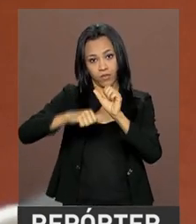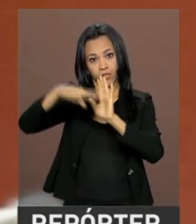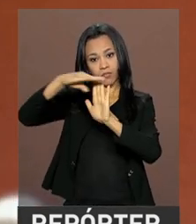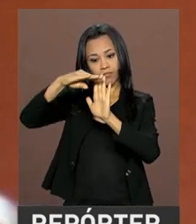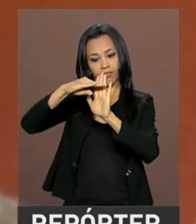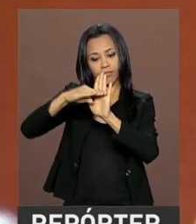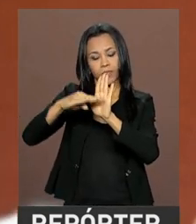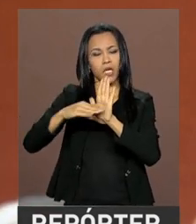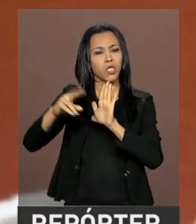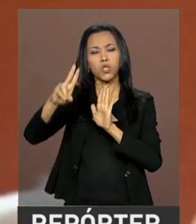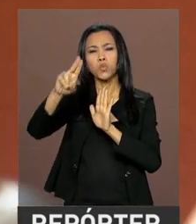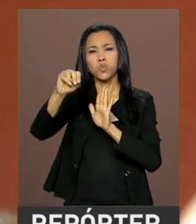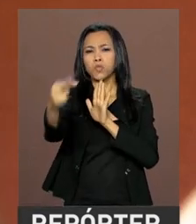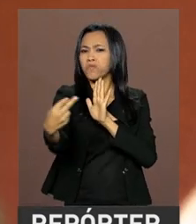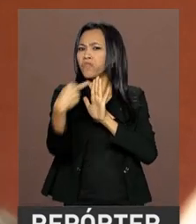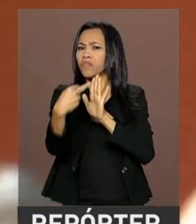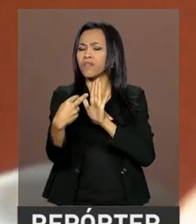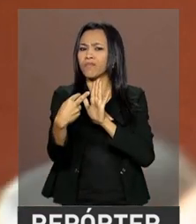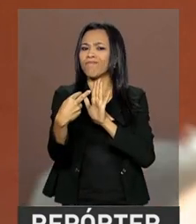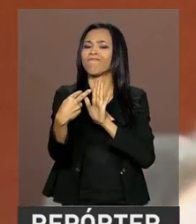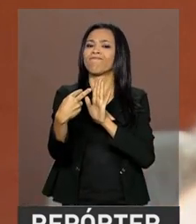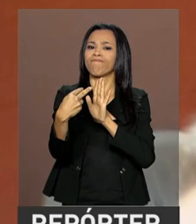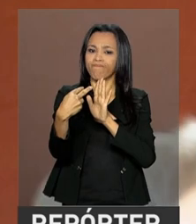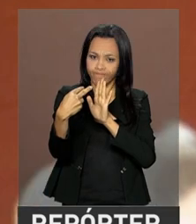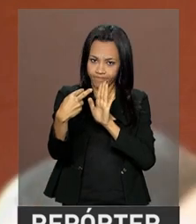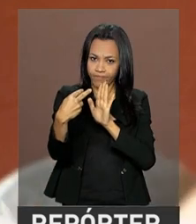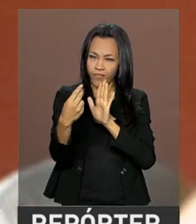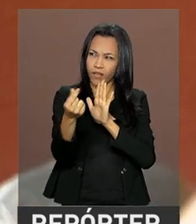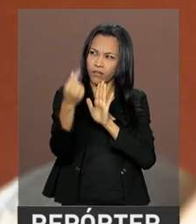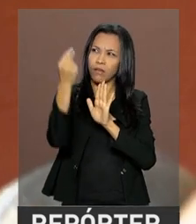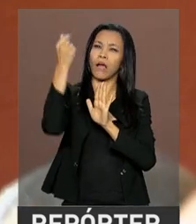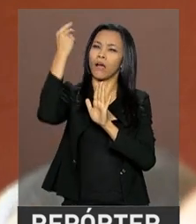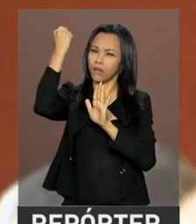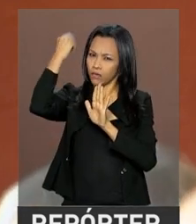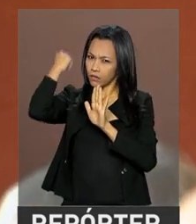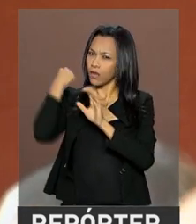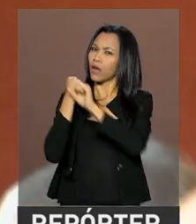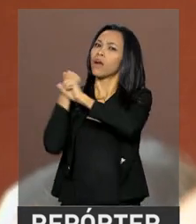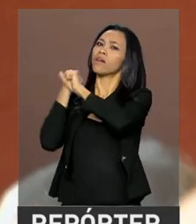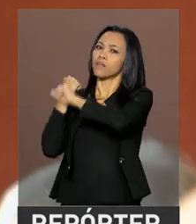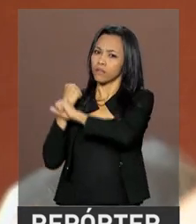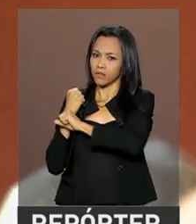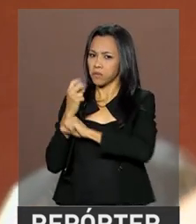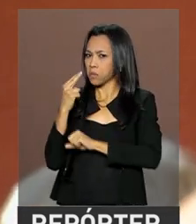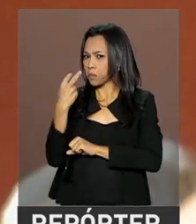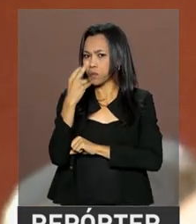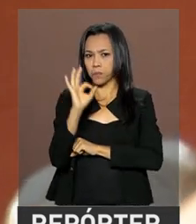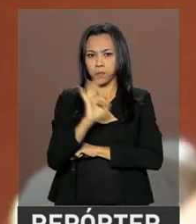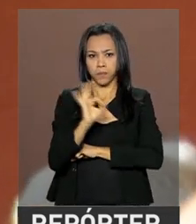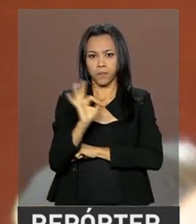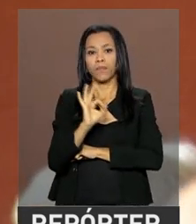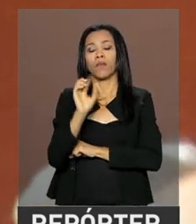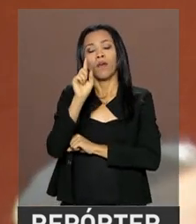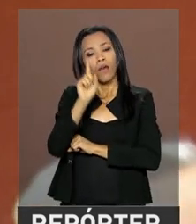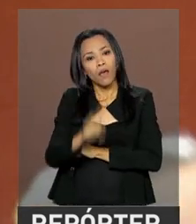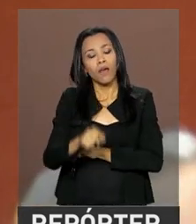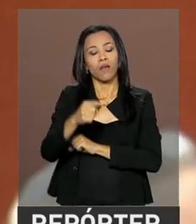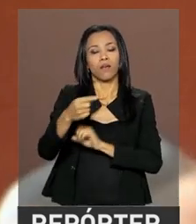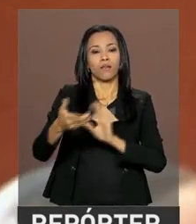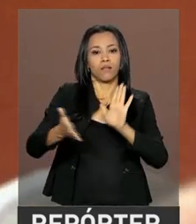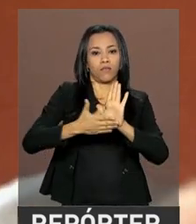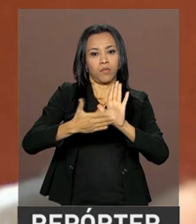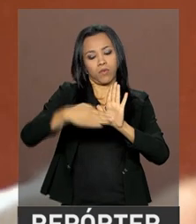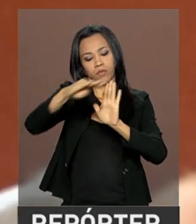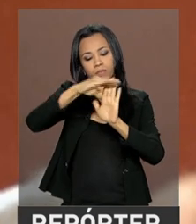não se via no nosso país há muitos anos é uma agenda que está